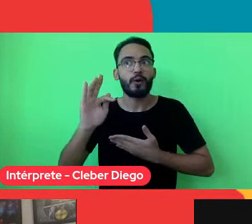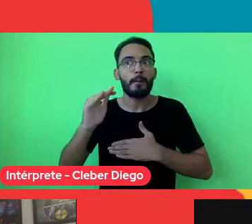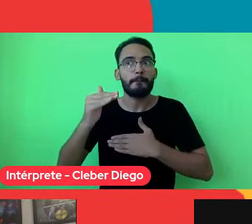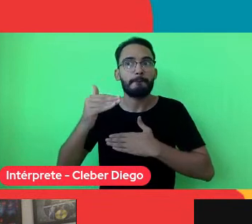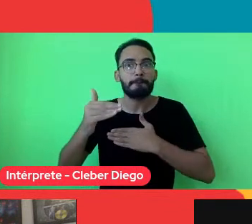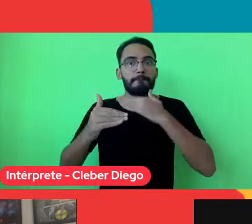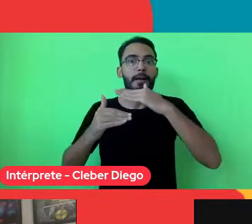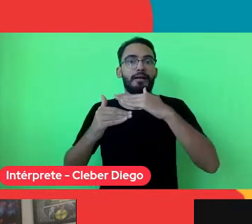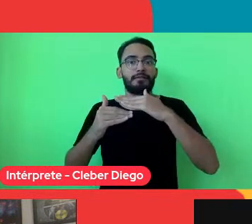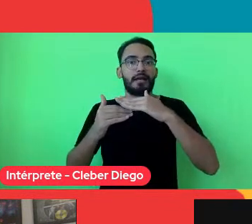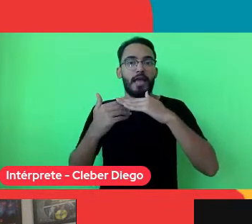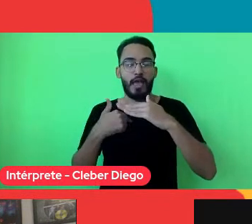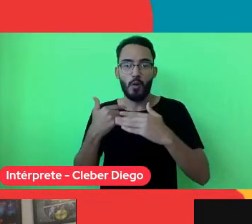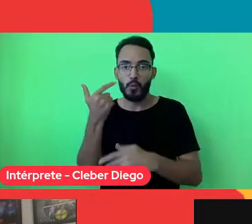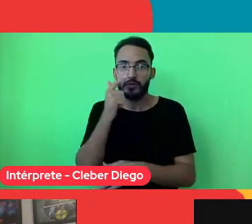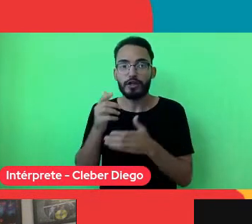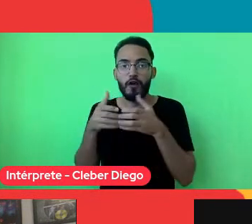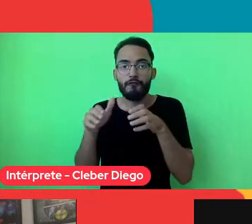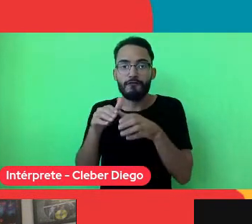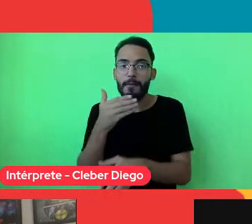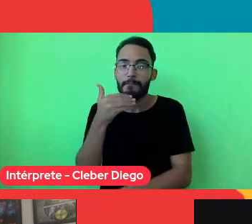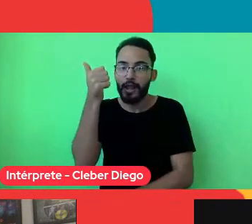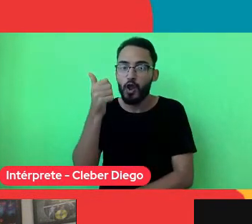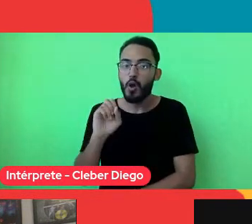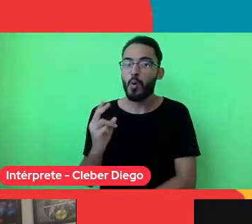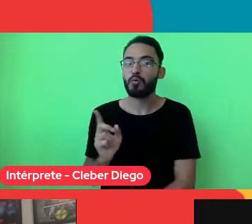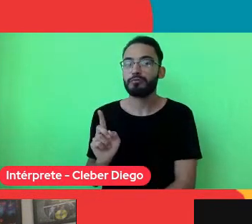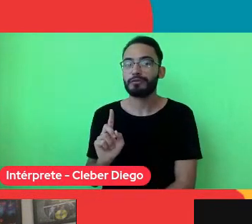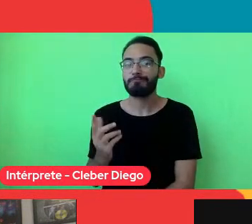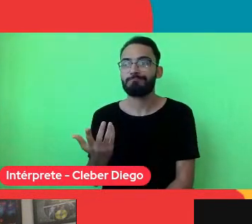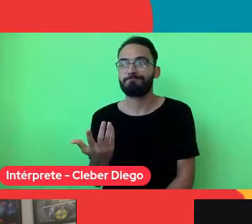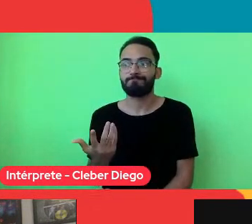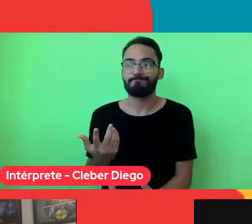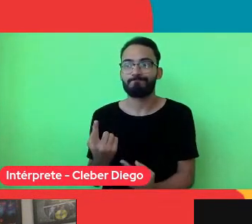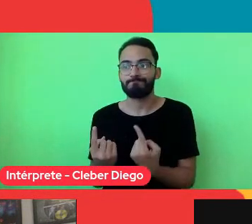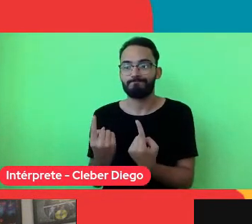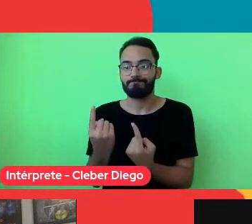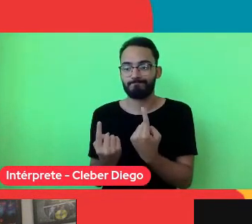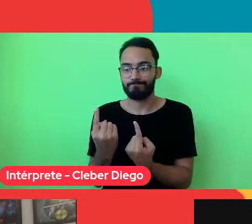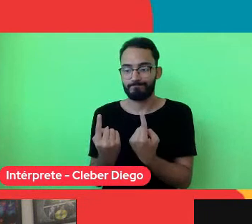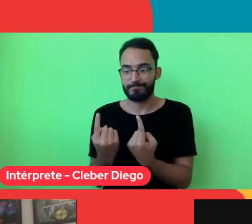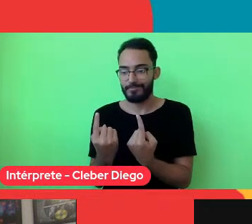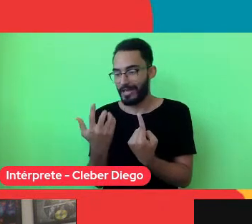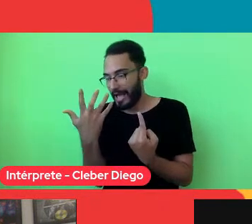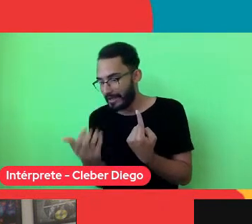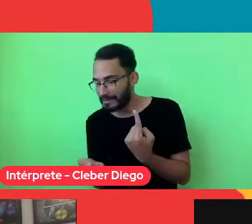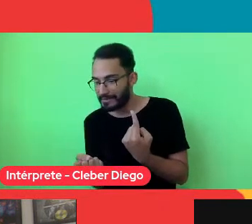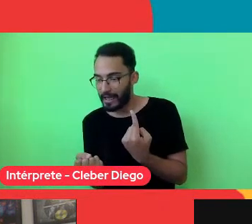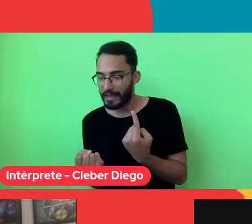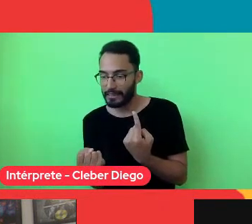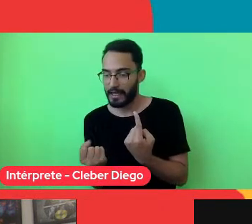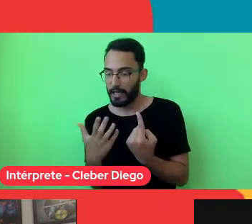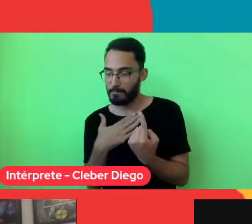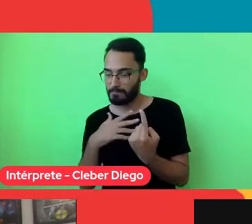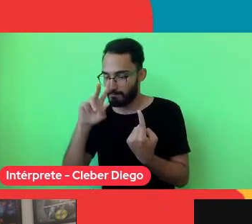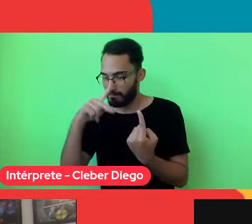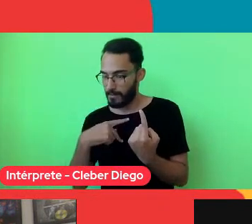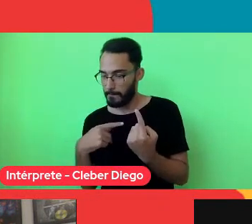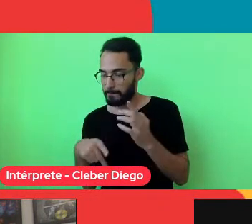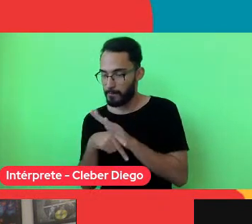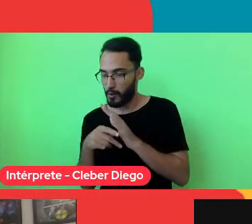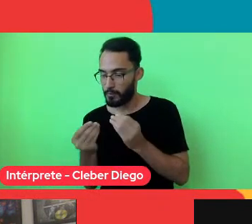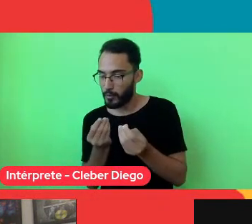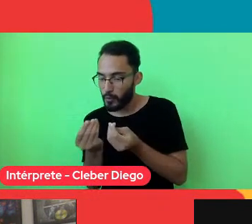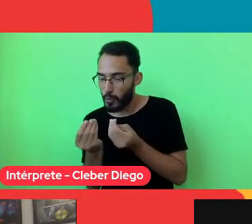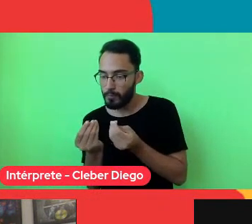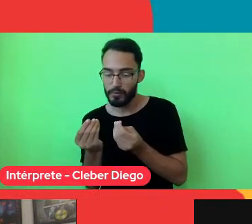conseguir conviver melhor com isso? Eu vou me cobrar mais. Acho que essas duas coisas, o ser aceita como eu sou e